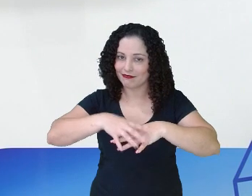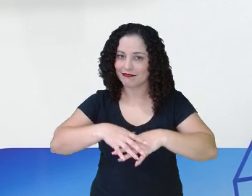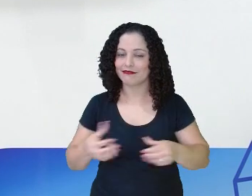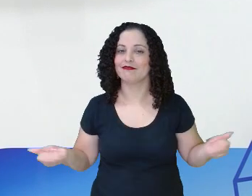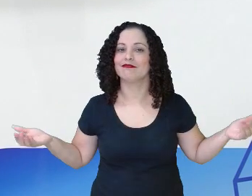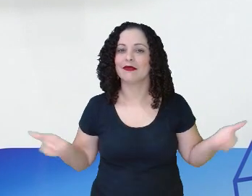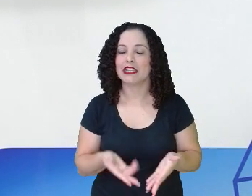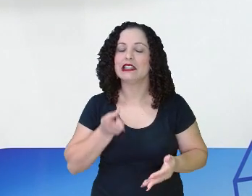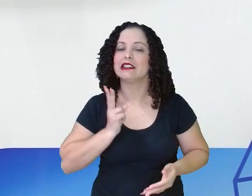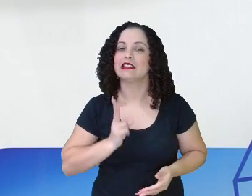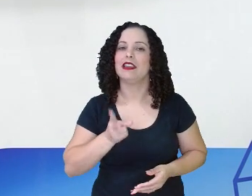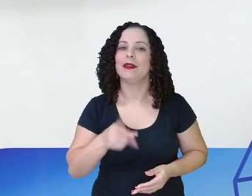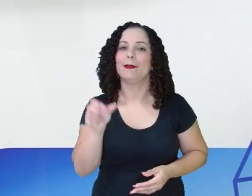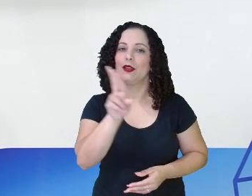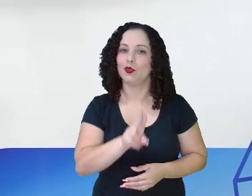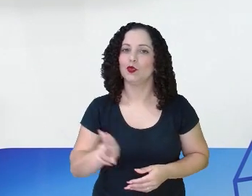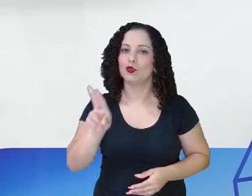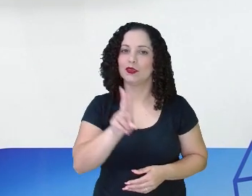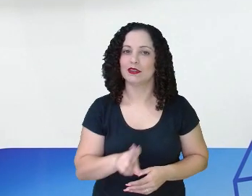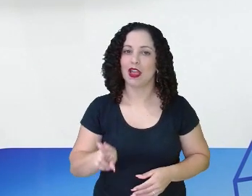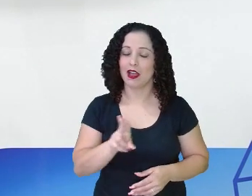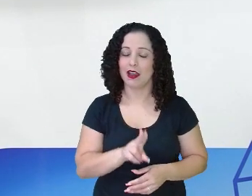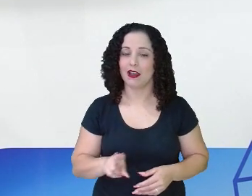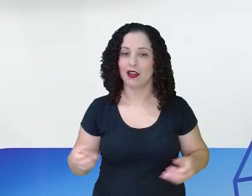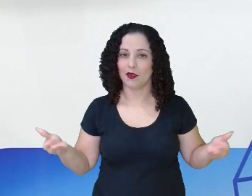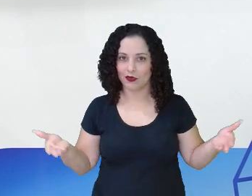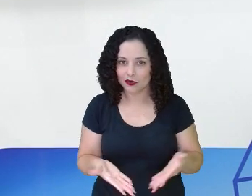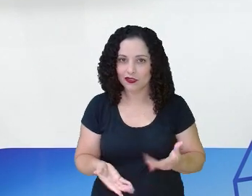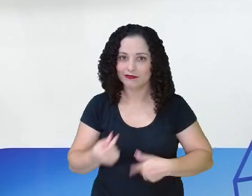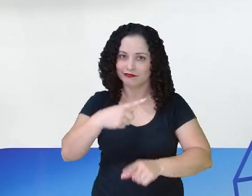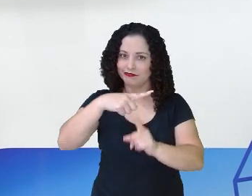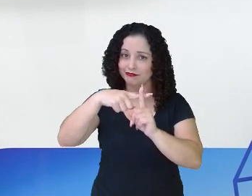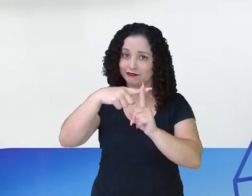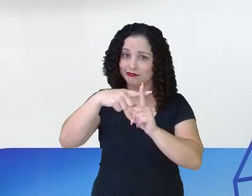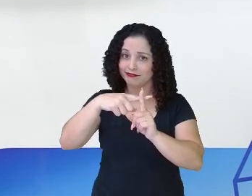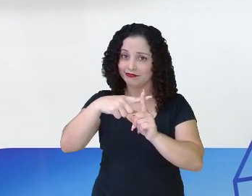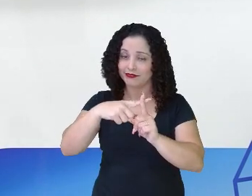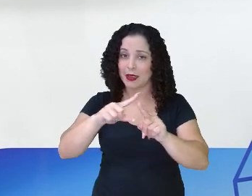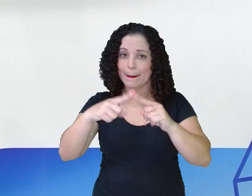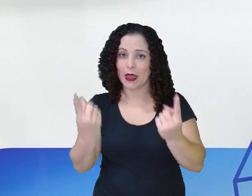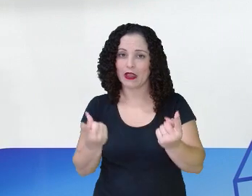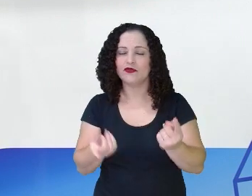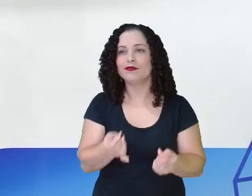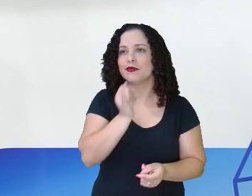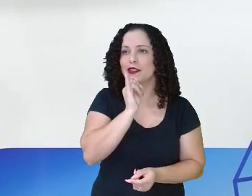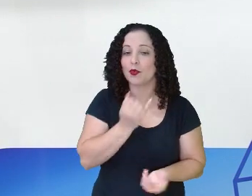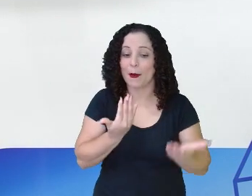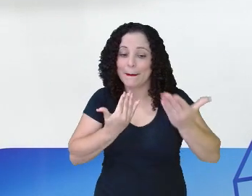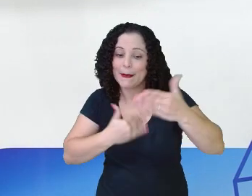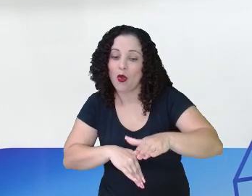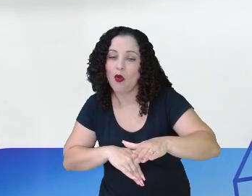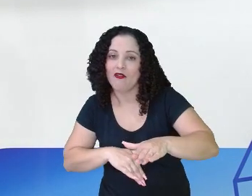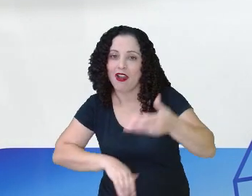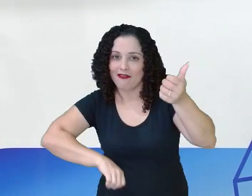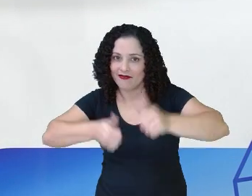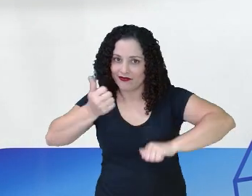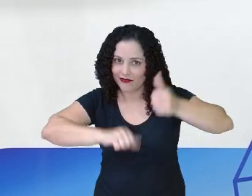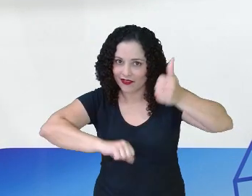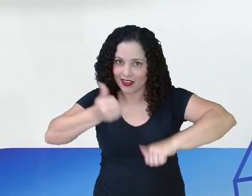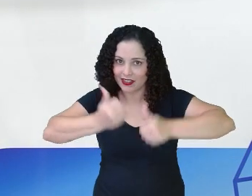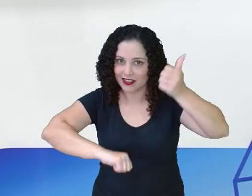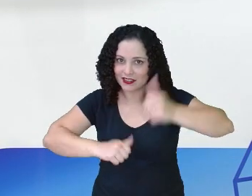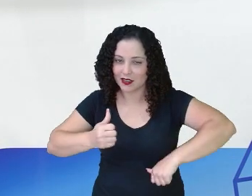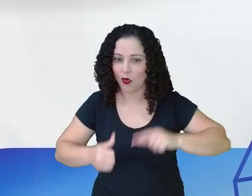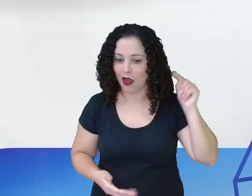utilizar sempre a adição. Só que durante uma prova, durante uma avaliação, não vai estar escrito lá não. Você